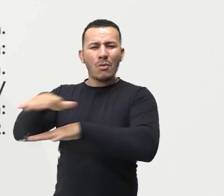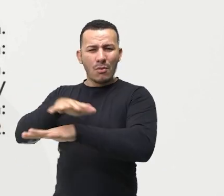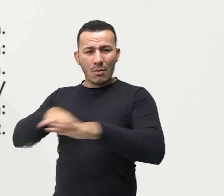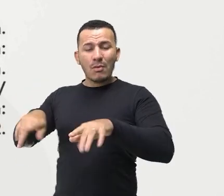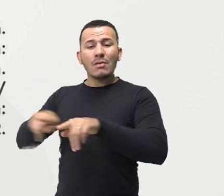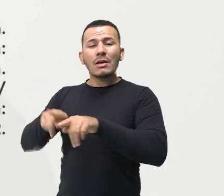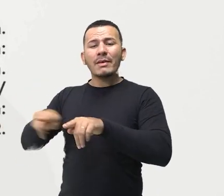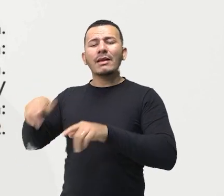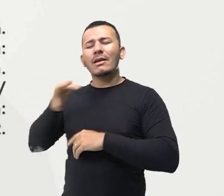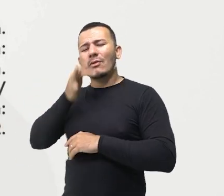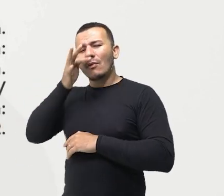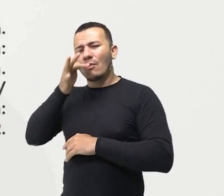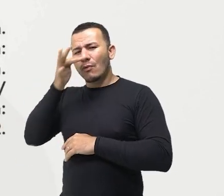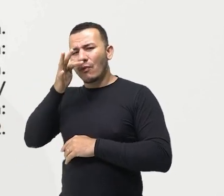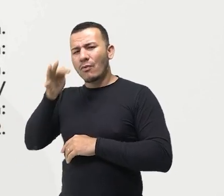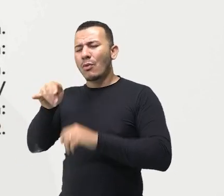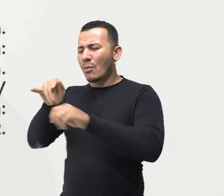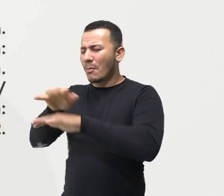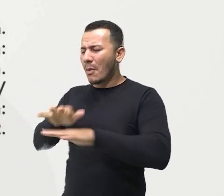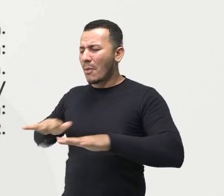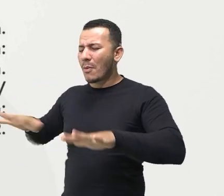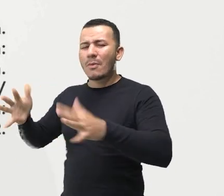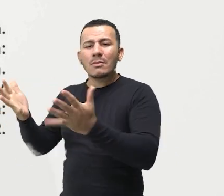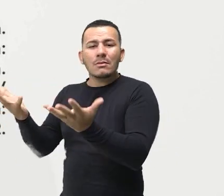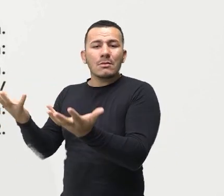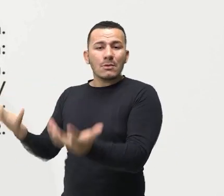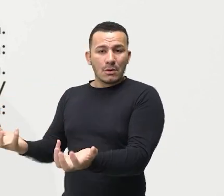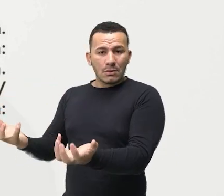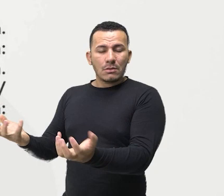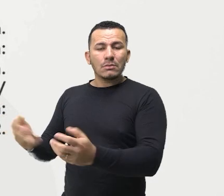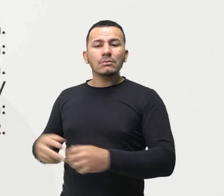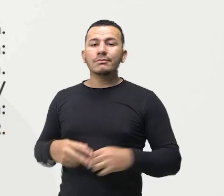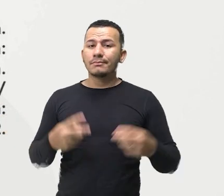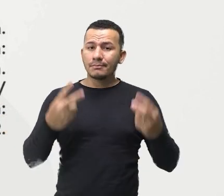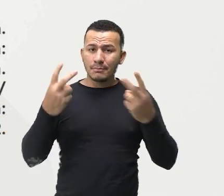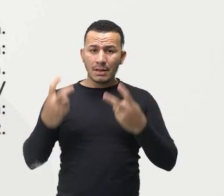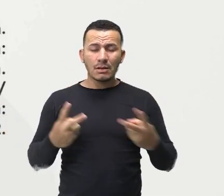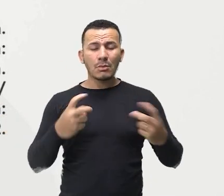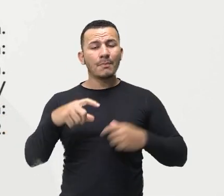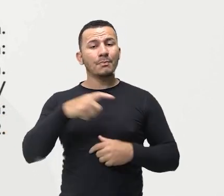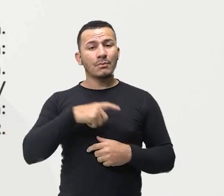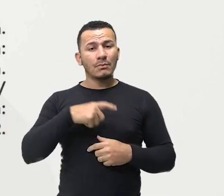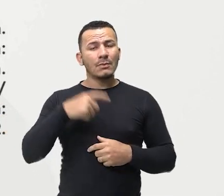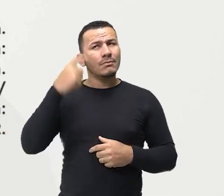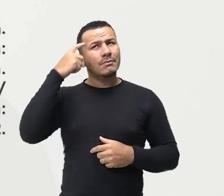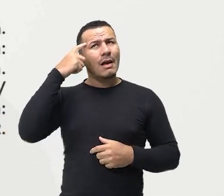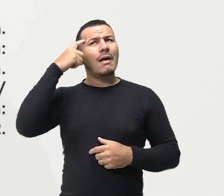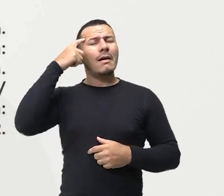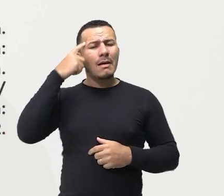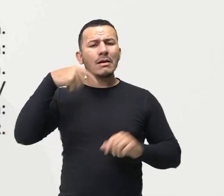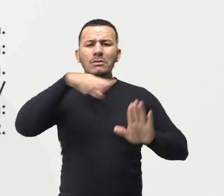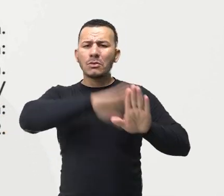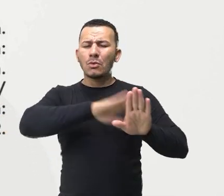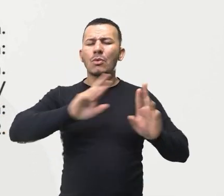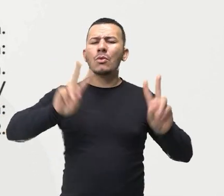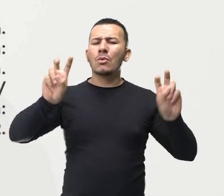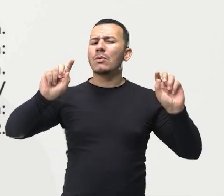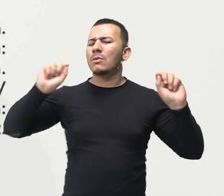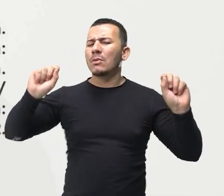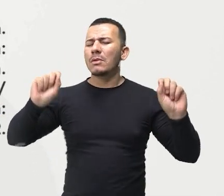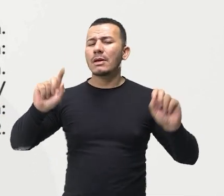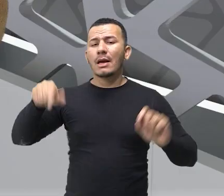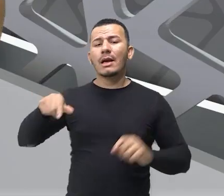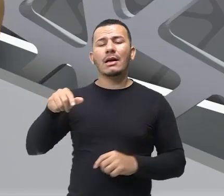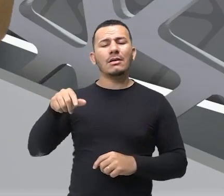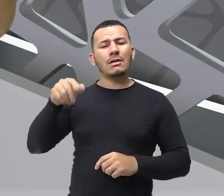certo? Então, observe que a gente tem exatamente aqui um eu lírico, a gente pode ter essa ideia de um eu lírico que de repente